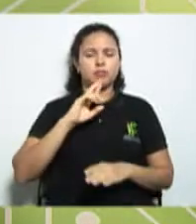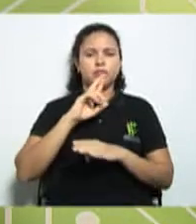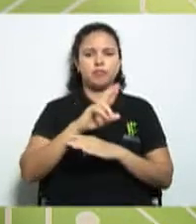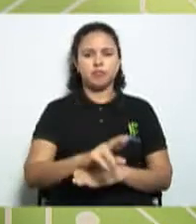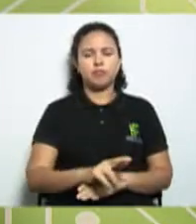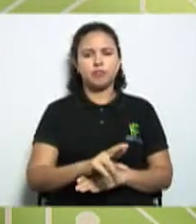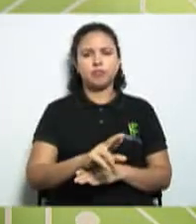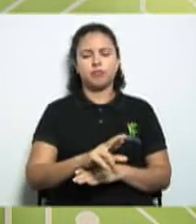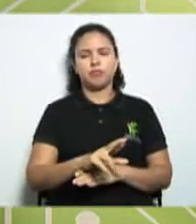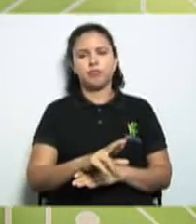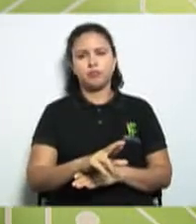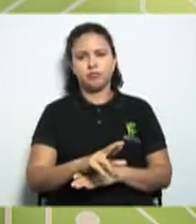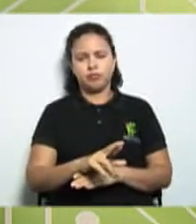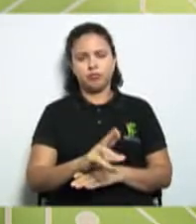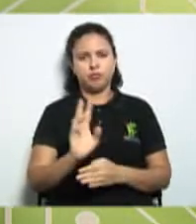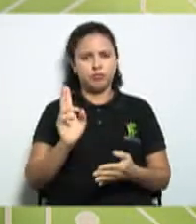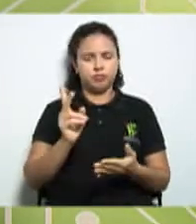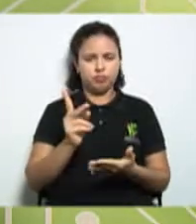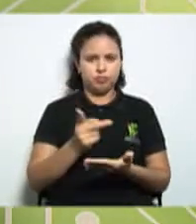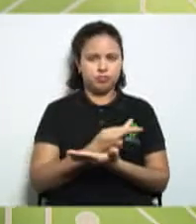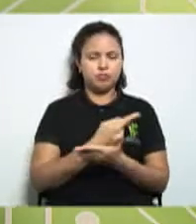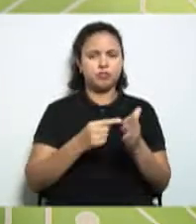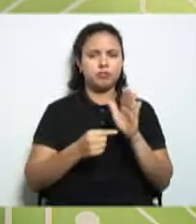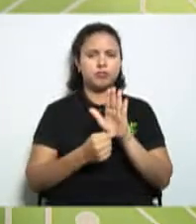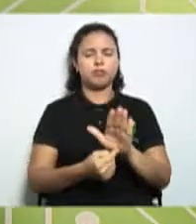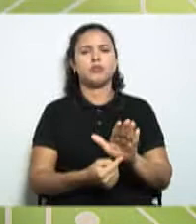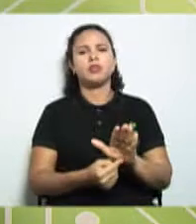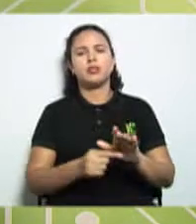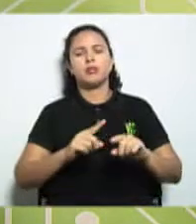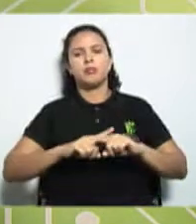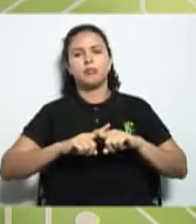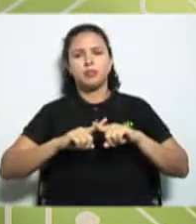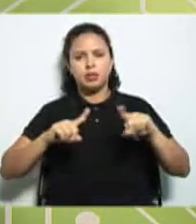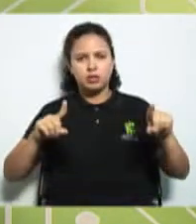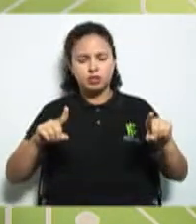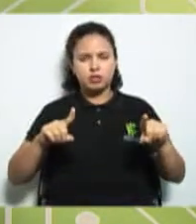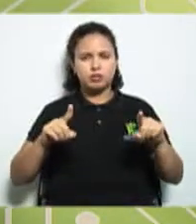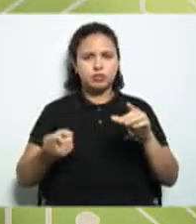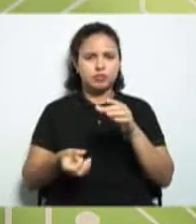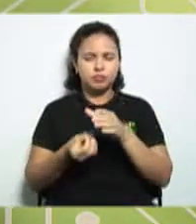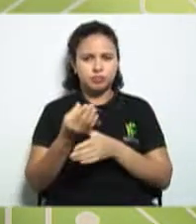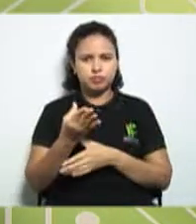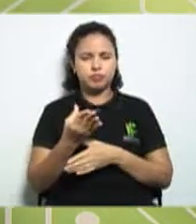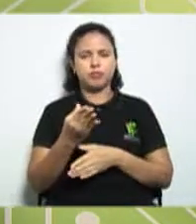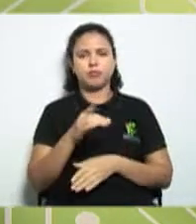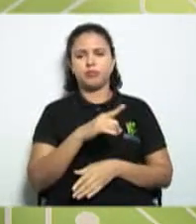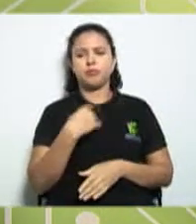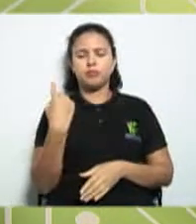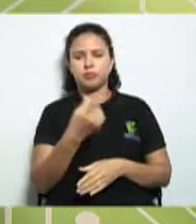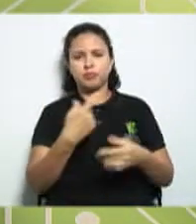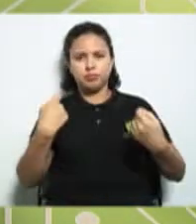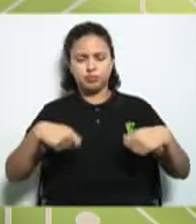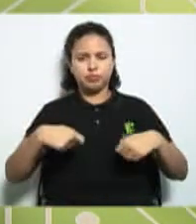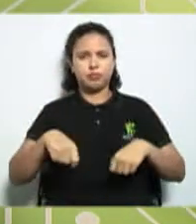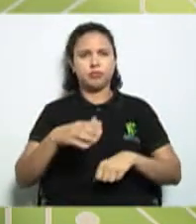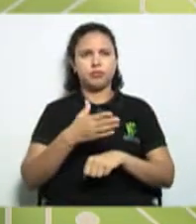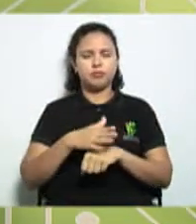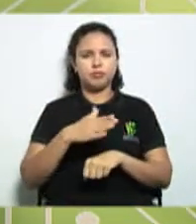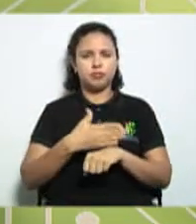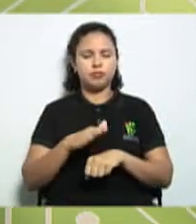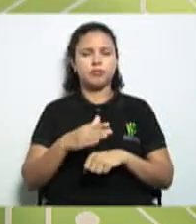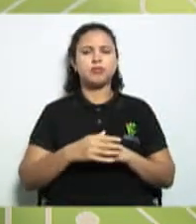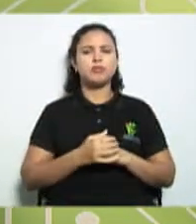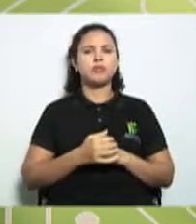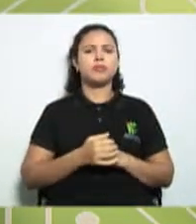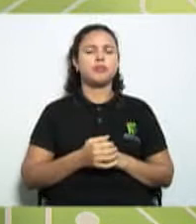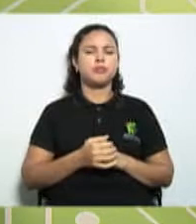soluções que aparecem para a gente, mas que surgem das nossas necessidades práticas e daquelas